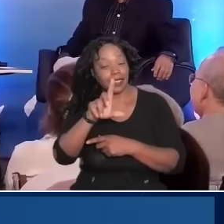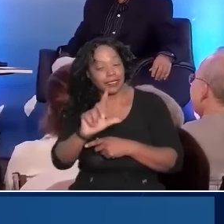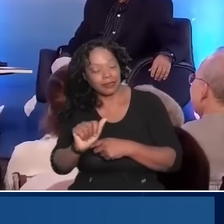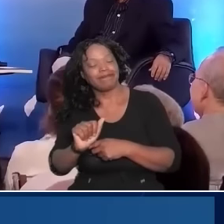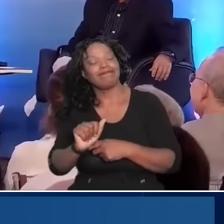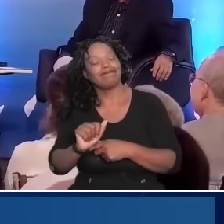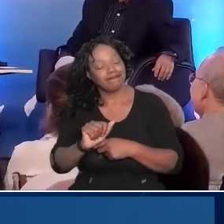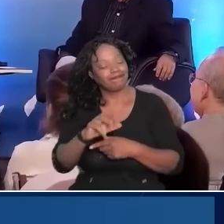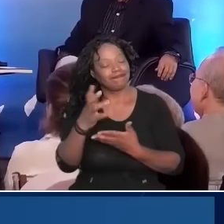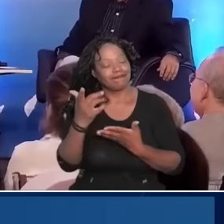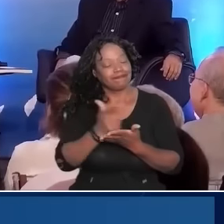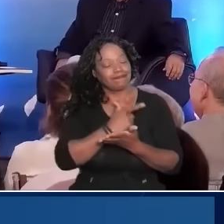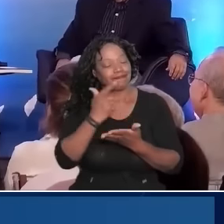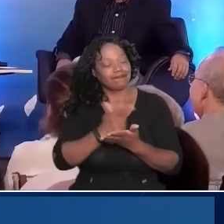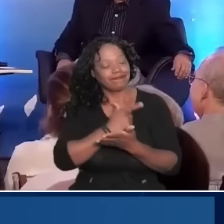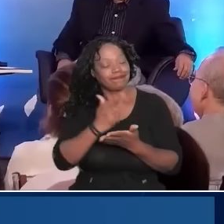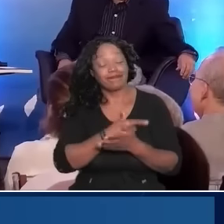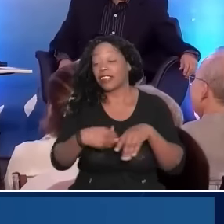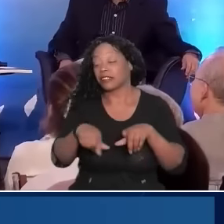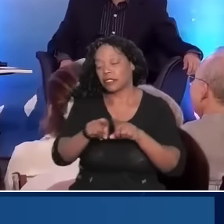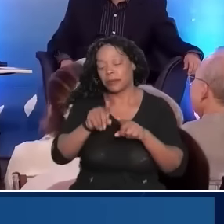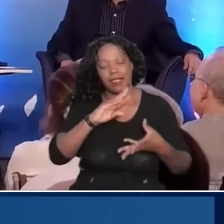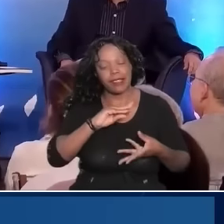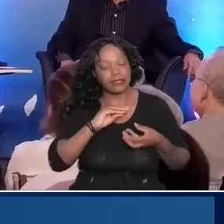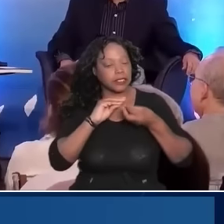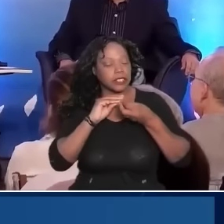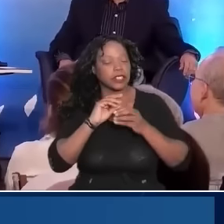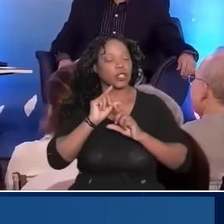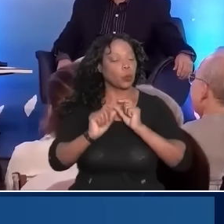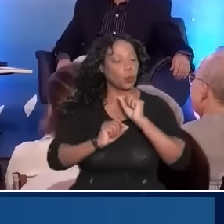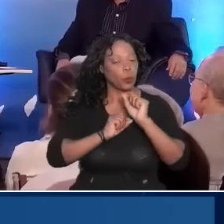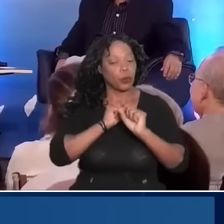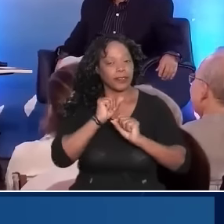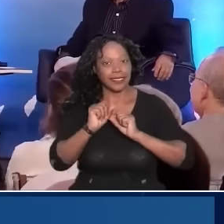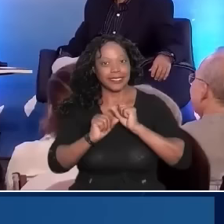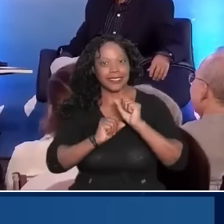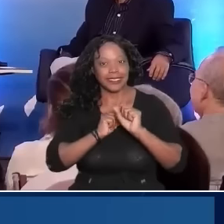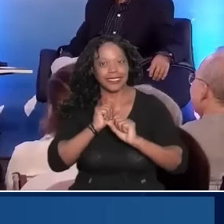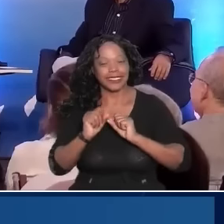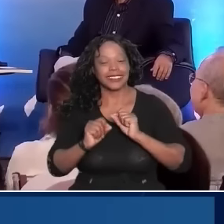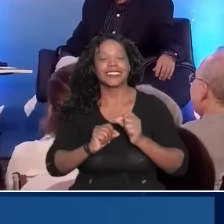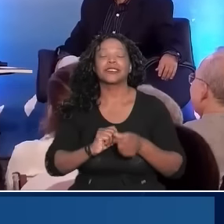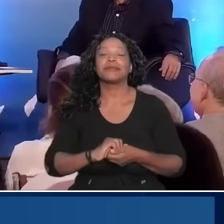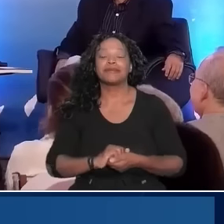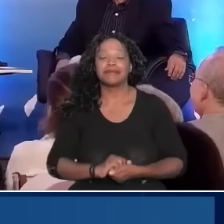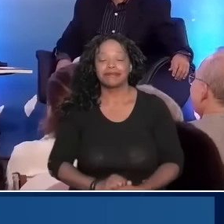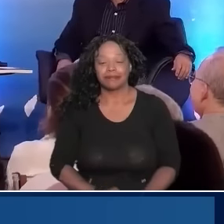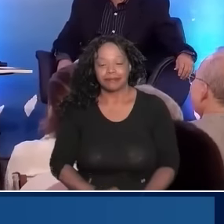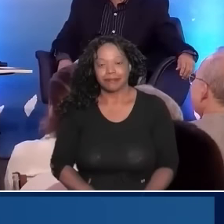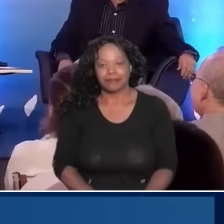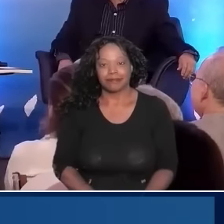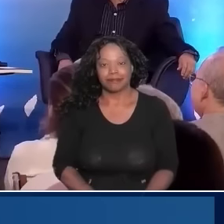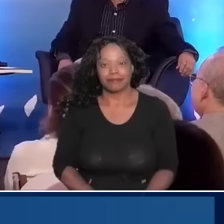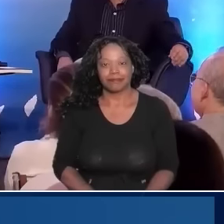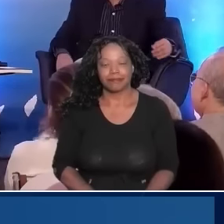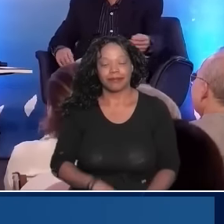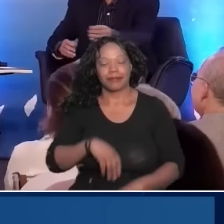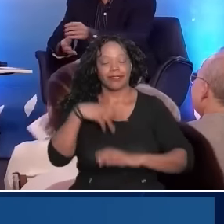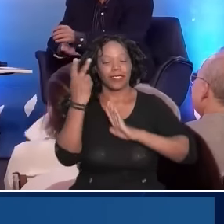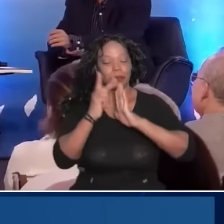leis, né, de um aparato jurídico para todas as circunstâncias, sobretudo para evitar que nas redes